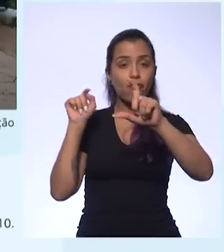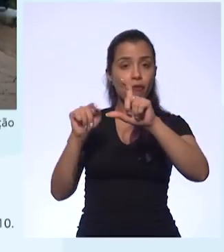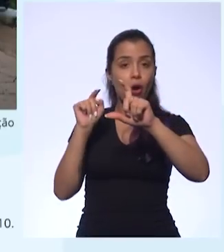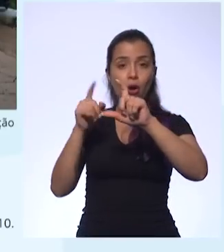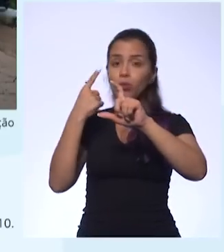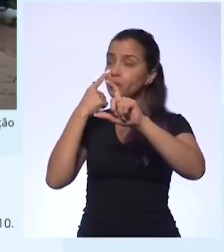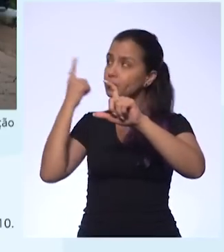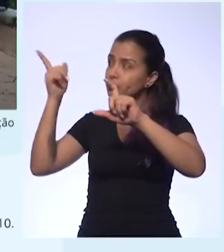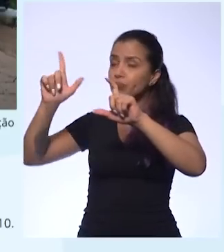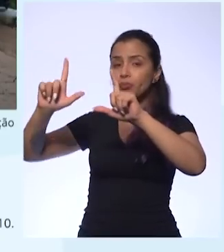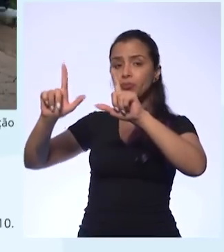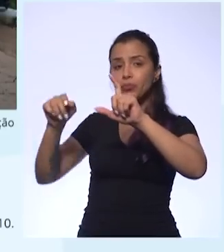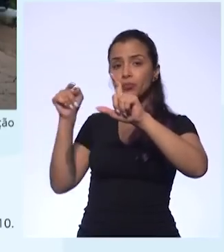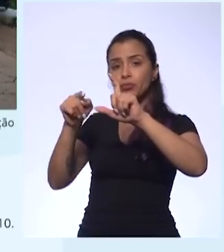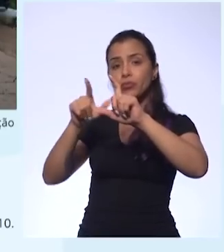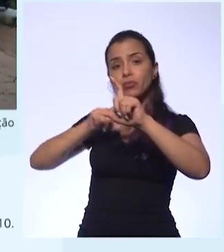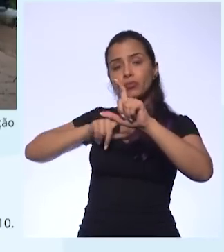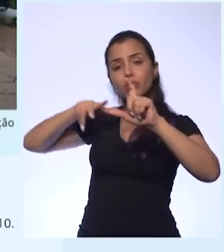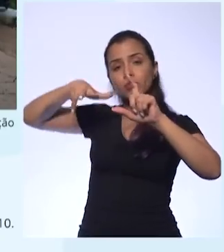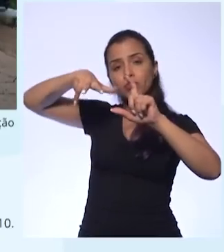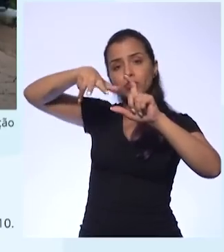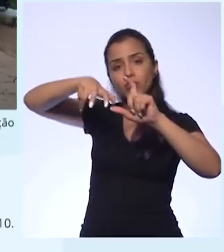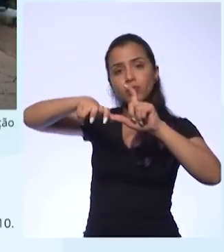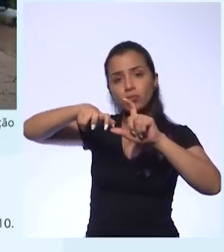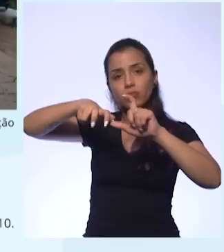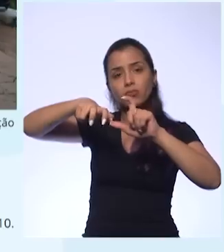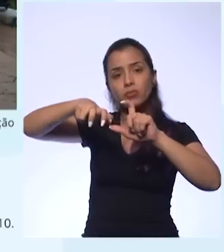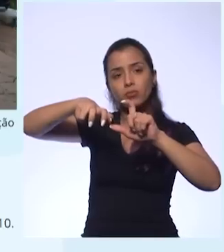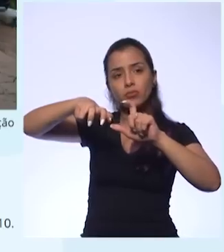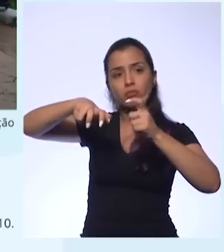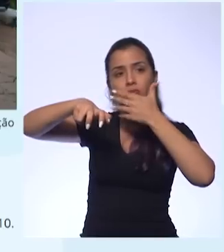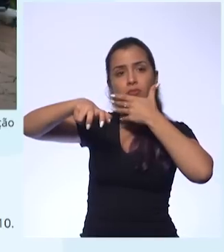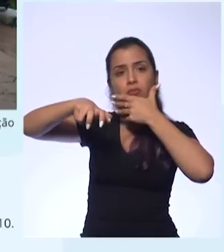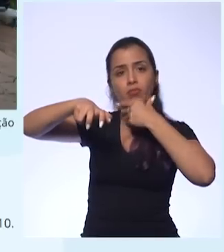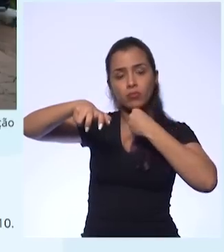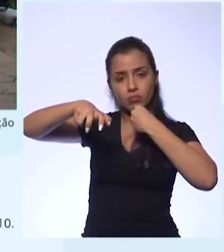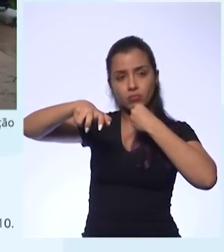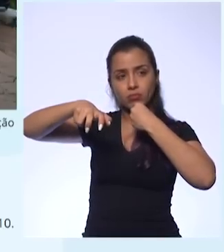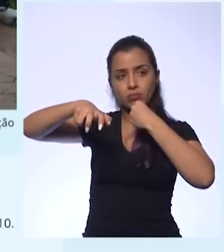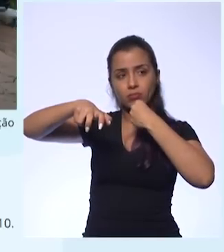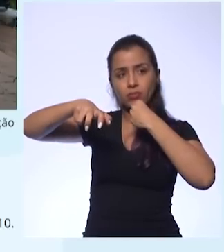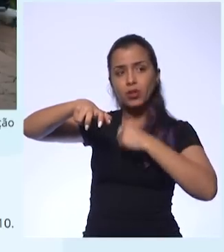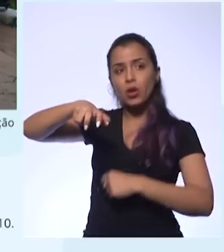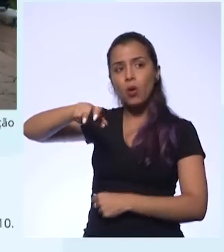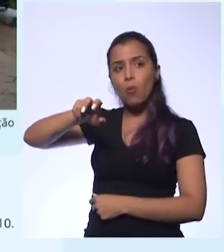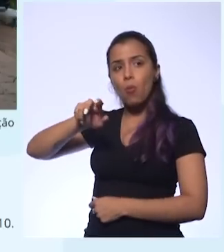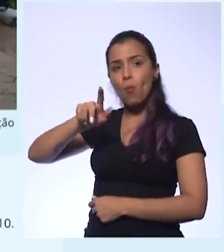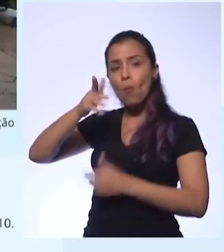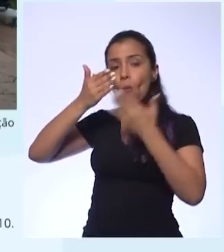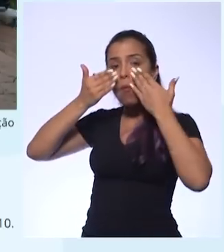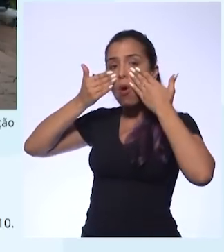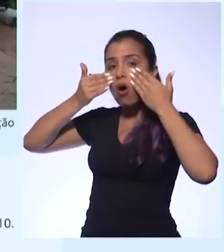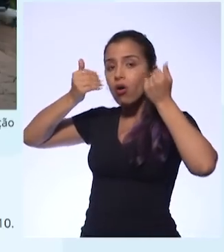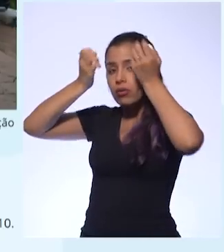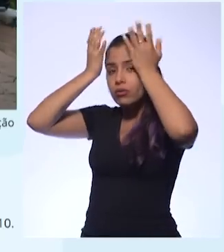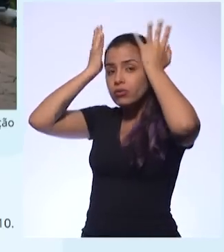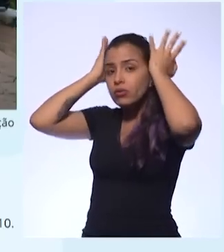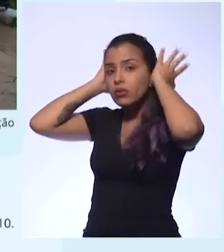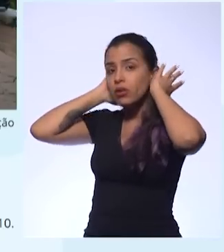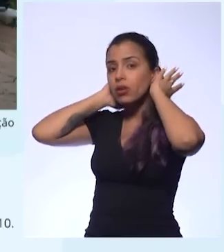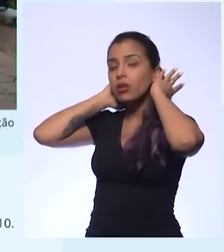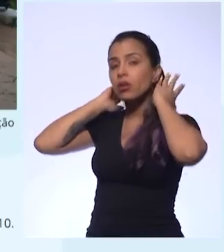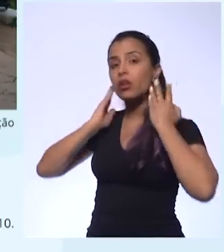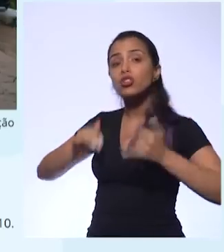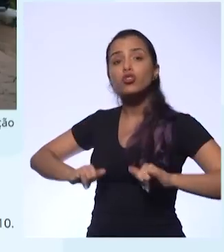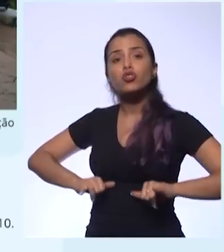a gente tem ali o Guarani, eu não sei se ele é Ambia, ele está sofrendo